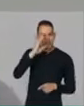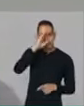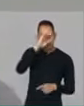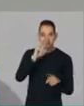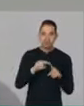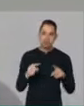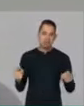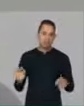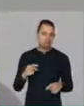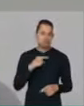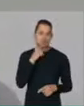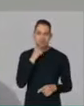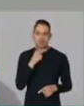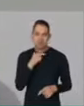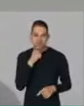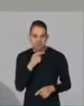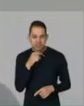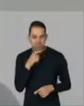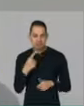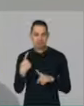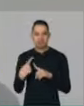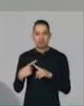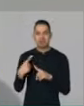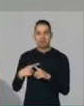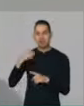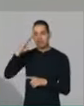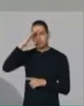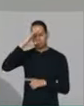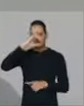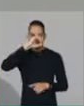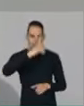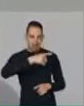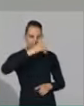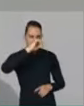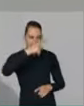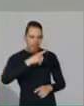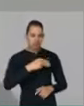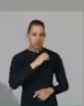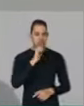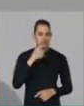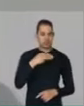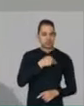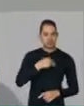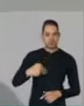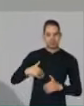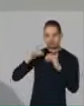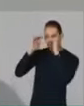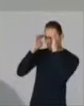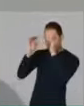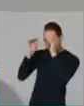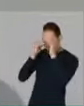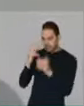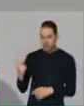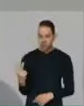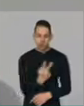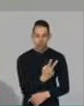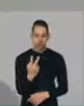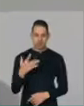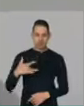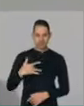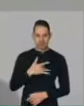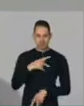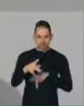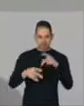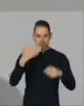um cordeirinho às ordens do presidente da República, que nada entende de saúde pública como ele, e ele induziu ao país